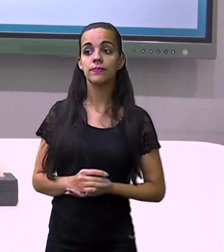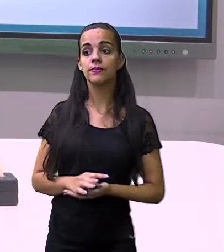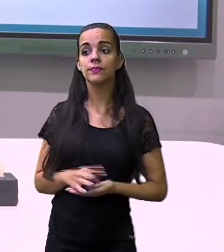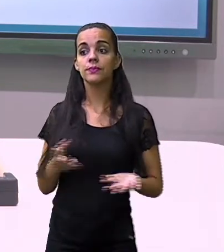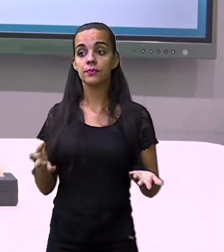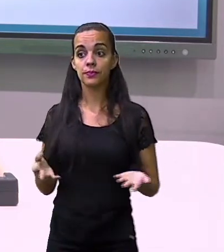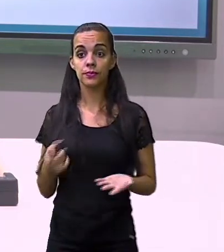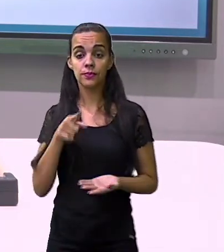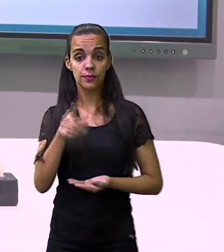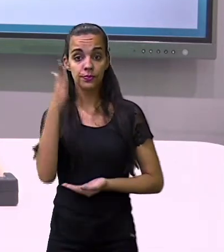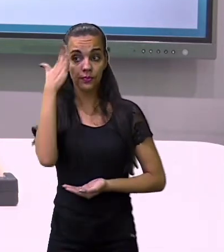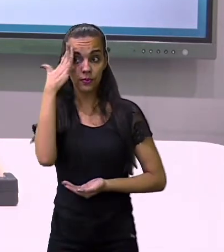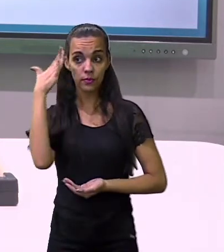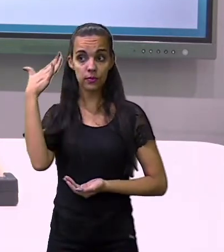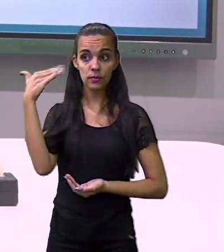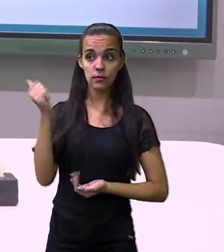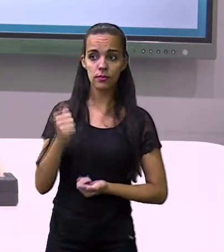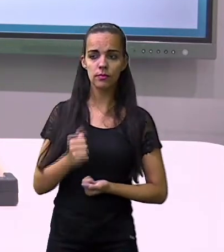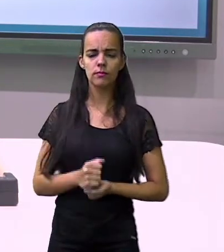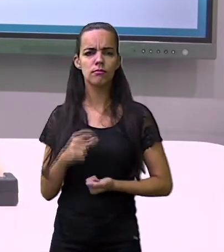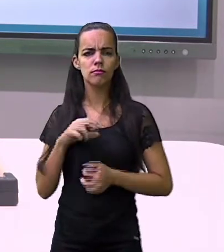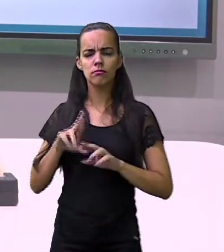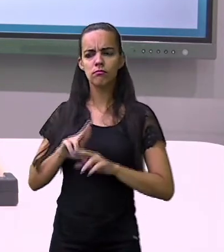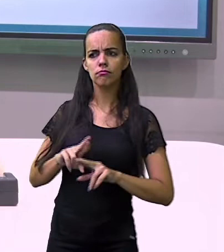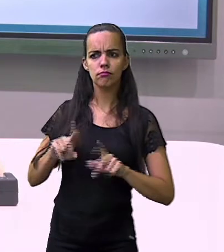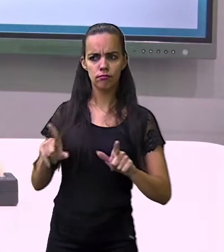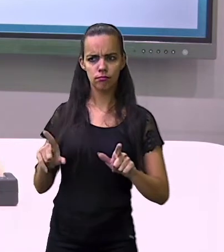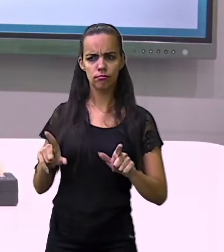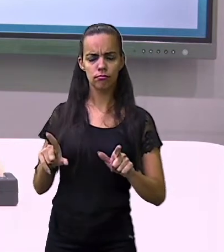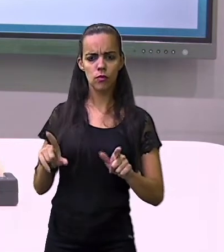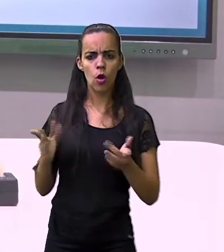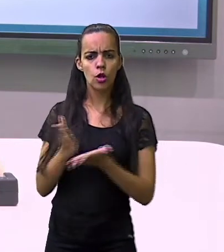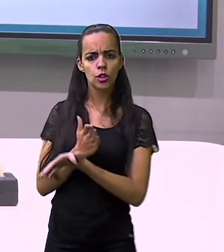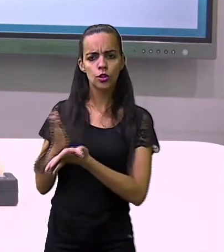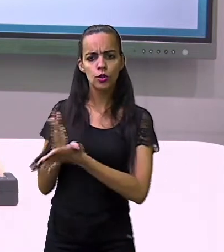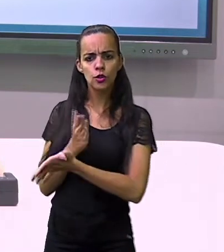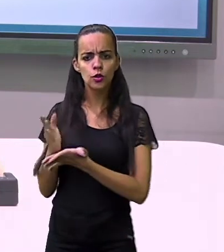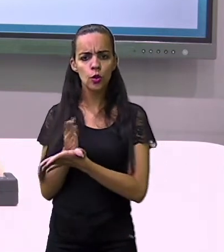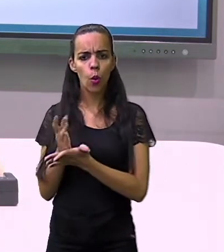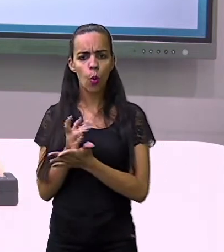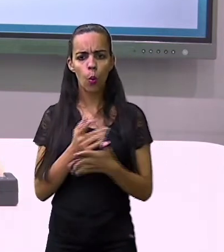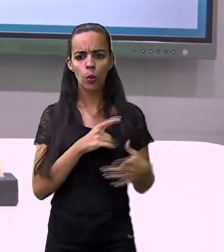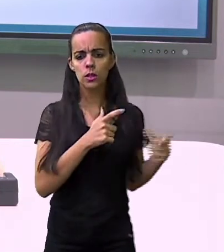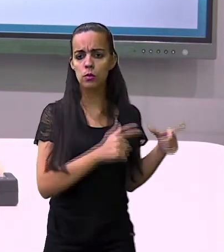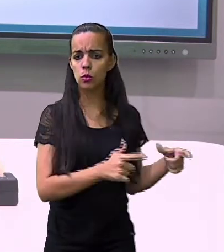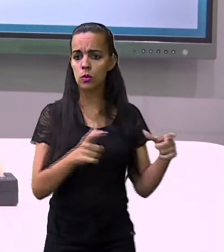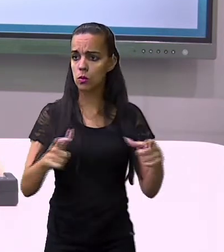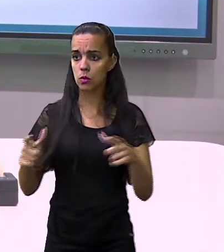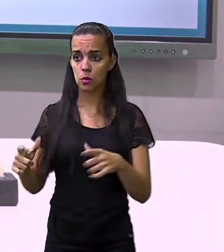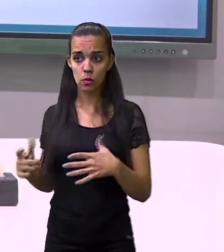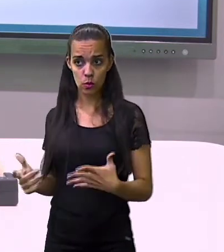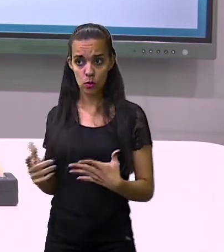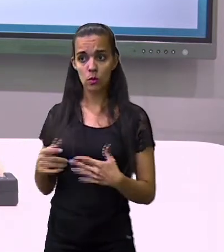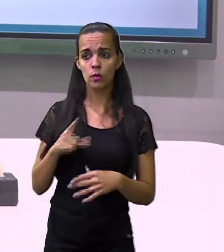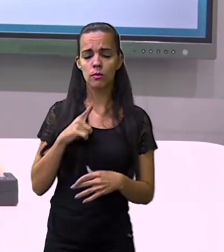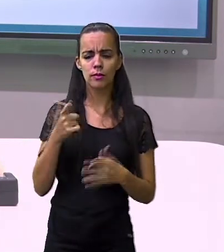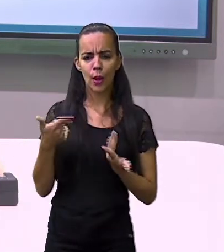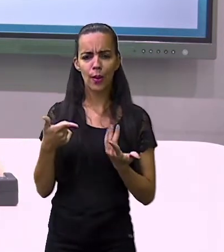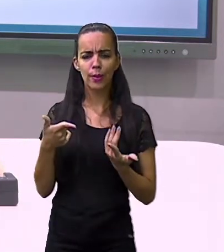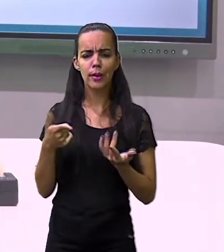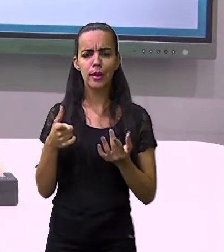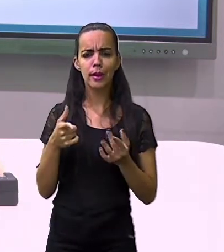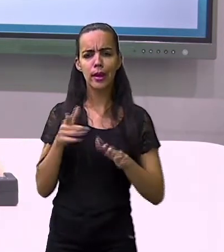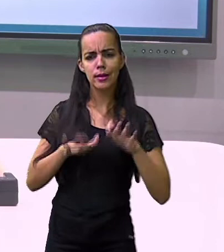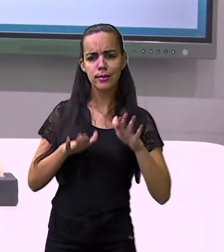E você sabe como as diferentes posições aparentes do Sol no céu, elas interferem na formação